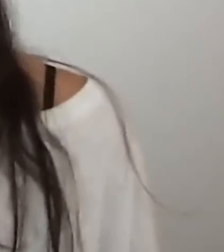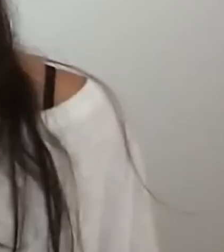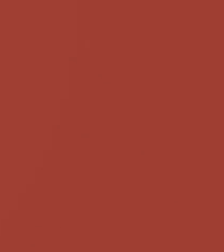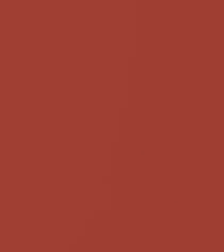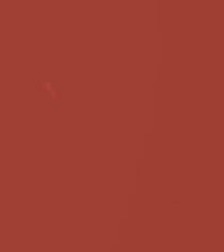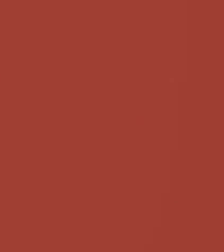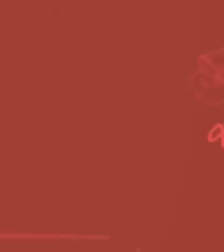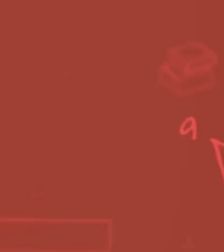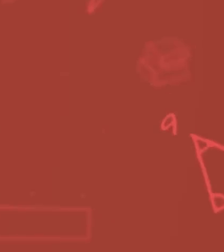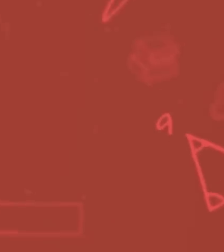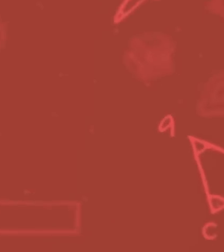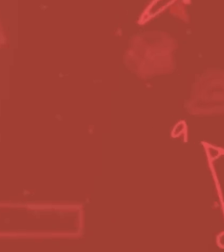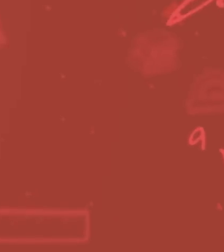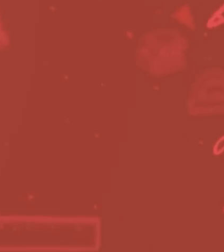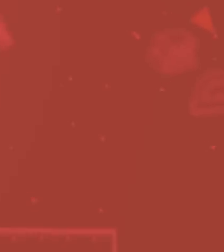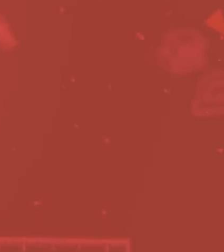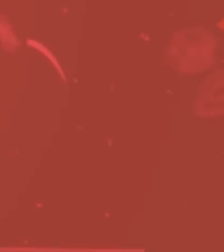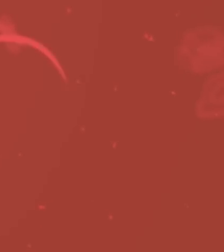tchau.